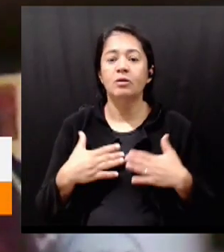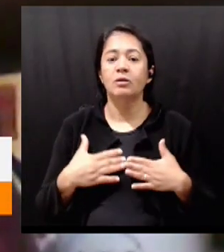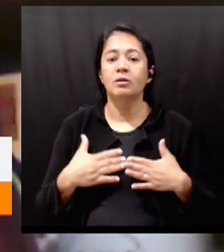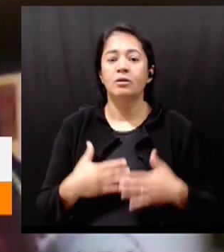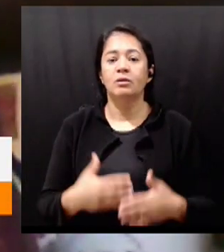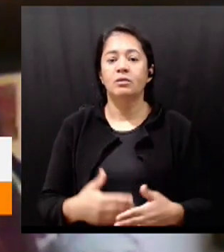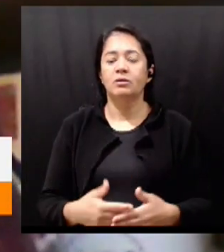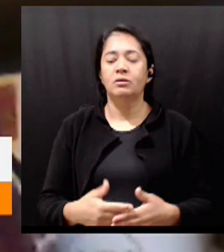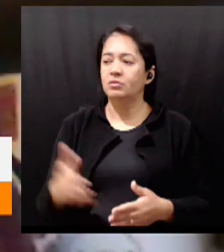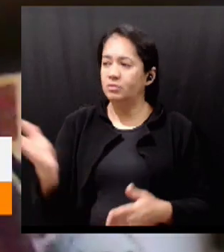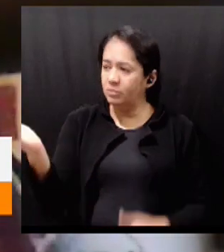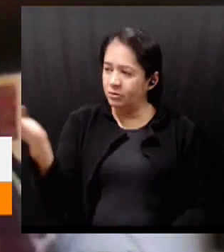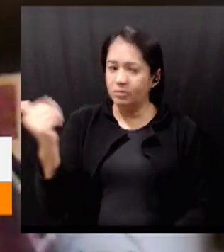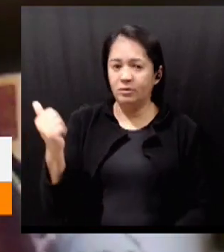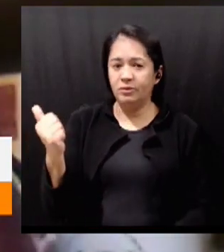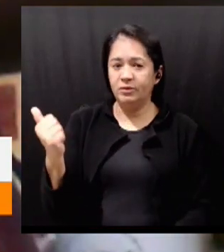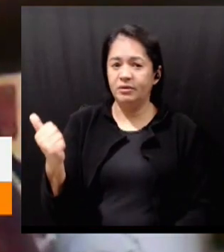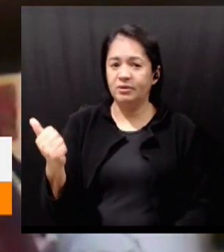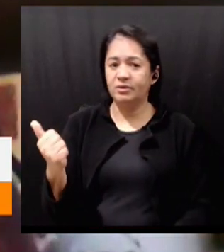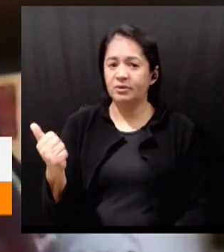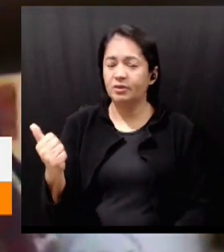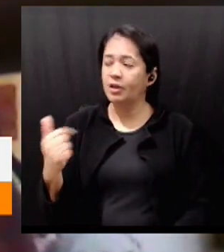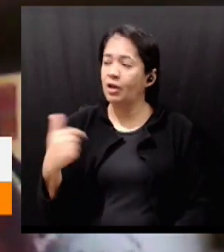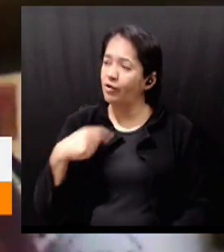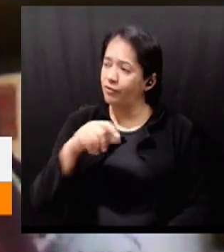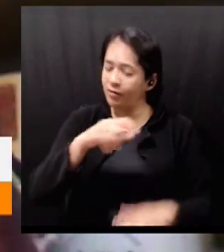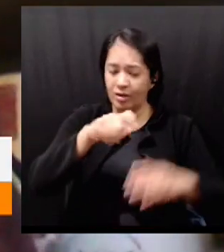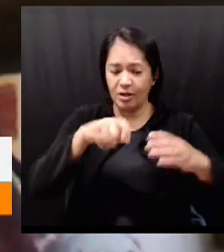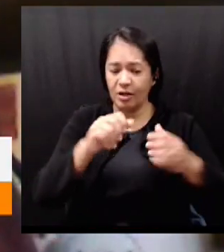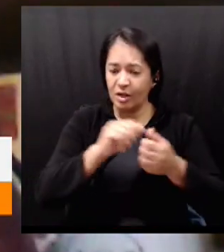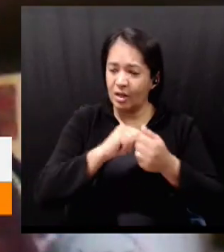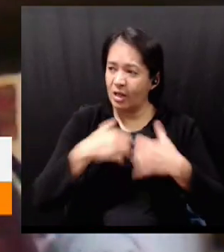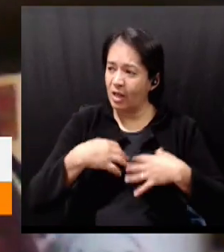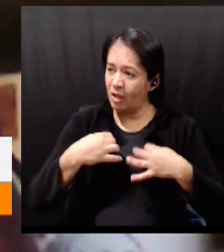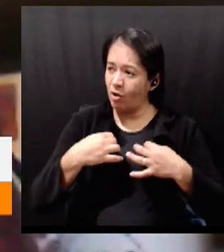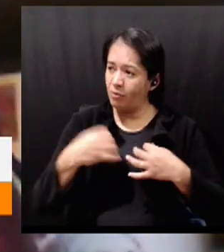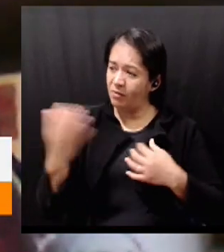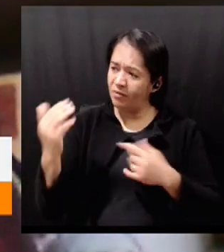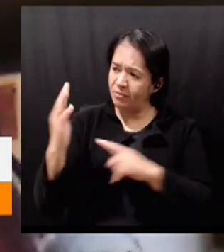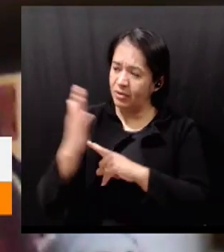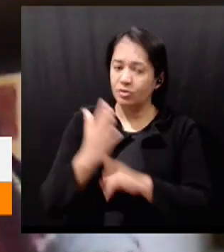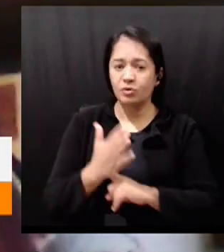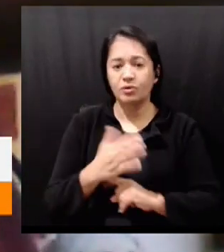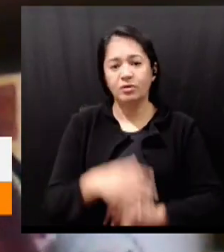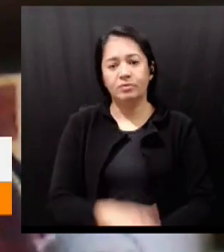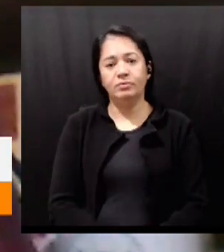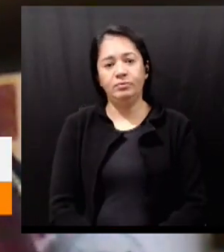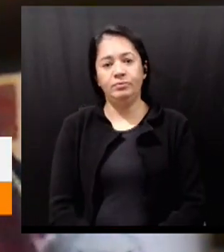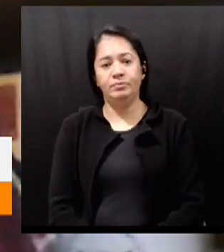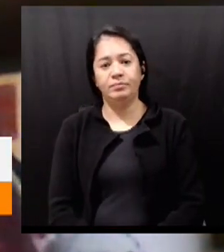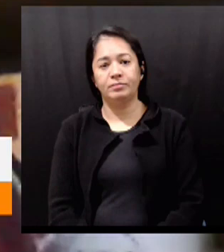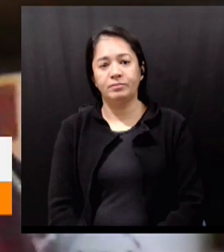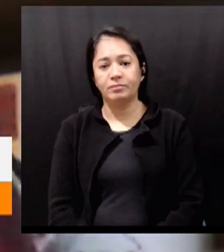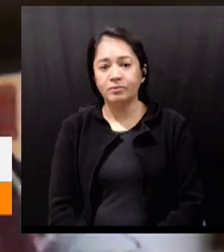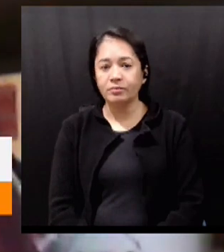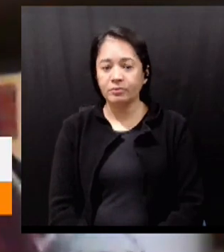olha, vou ali colocar roupa na máquina, me ajuda, vai pegando as peças para mim. Então, tudo no